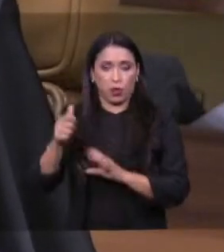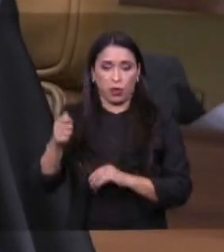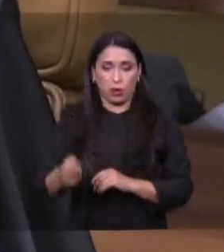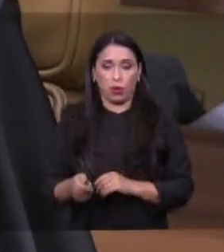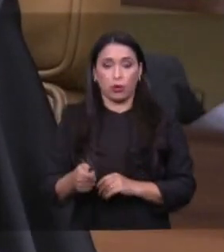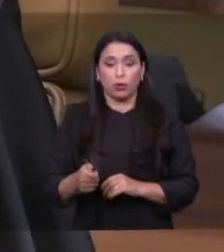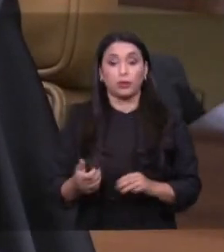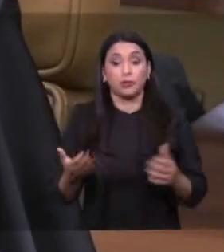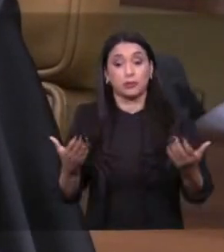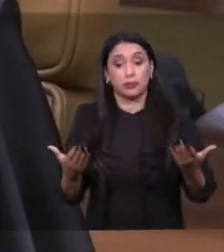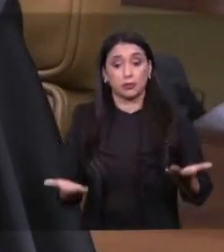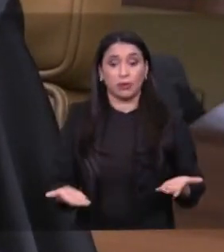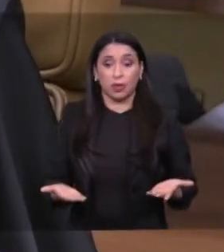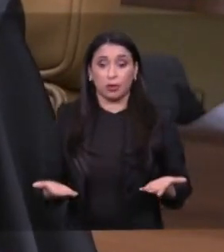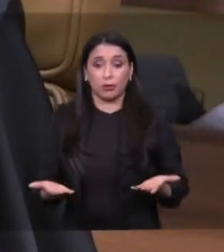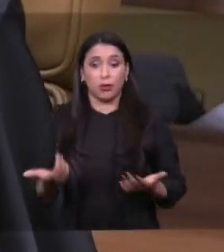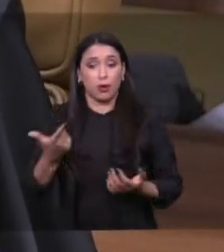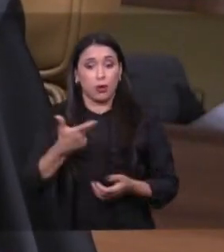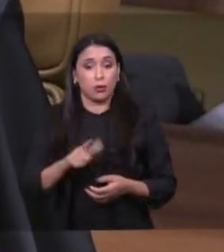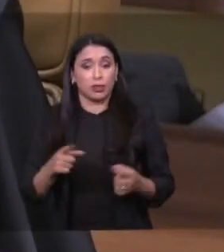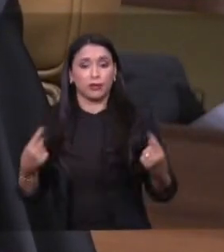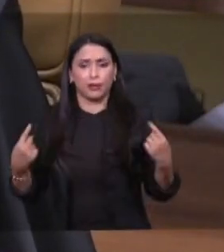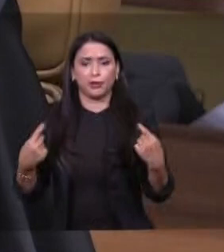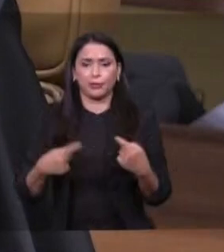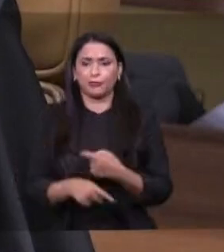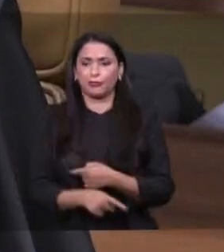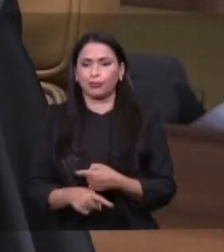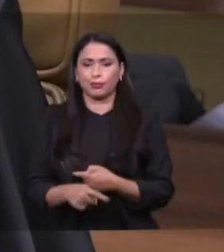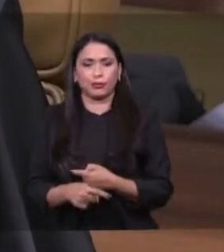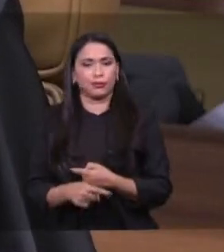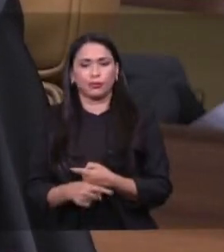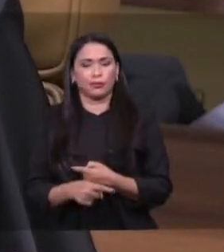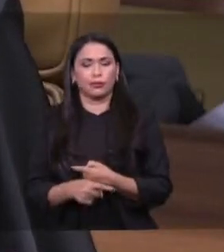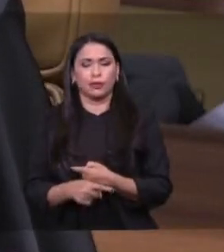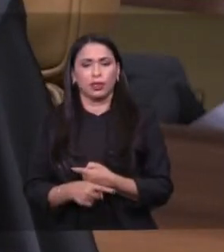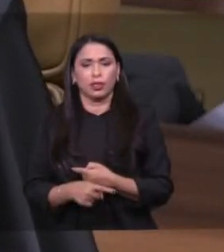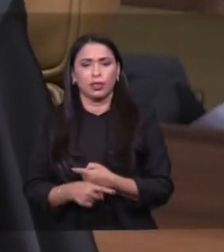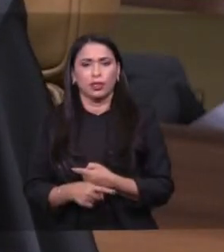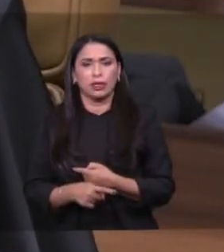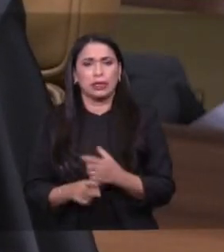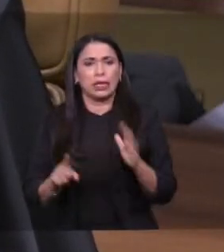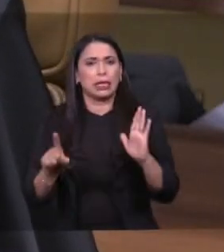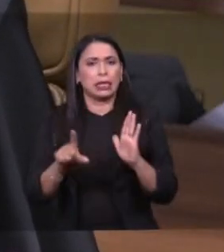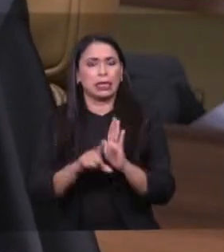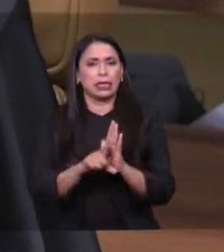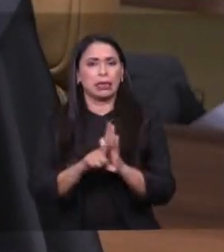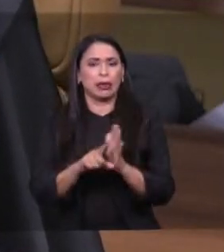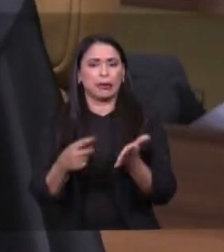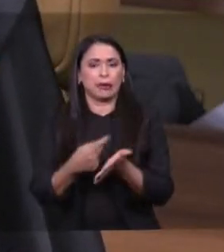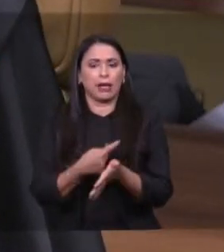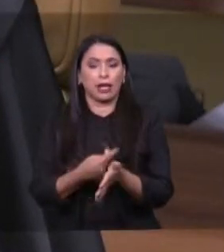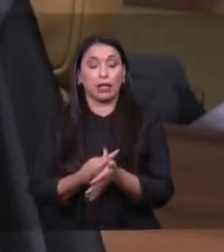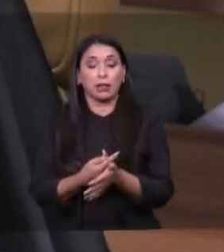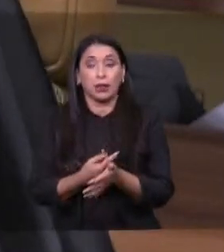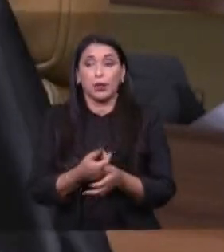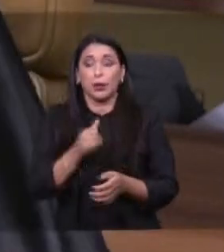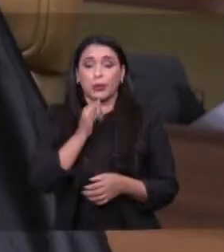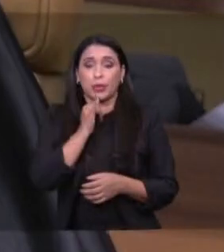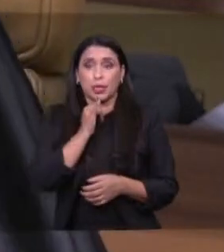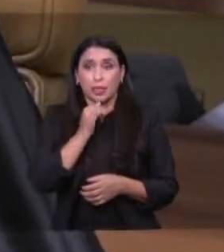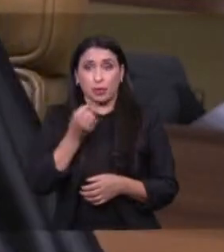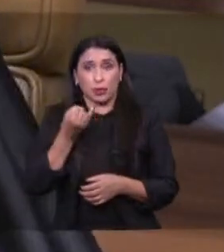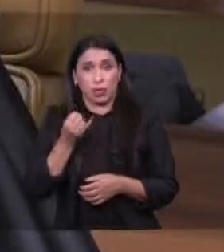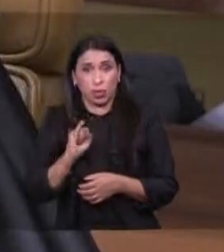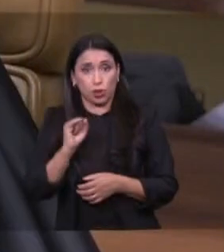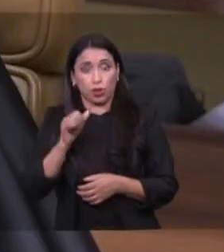presidente, mais uma incoerência e uma disjuntiva da lei. Se o juiz vai sentenciar e ele vai